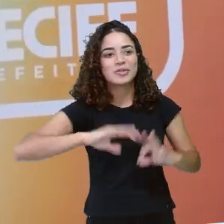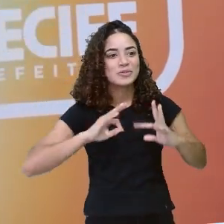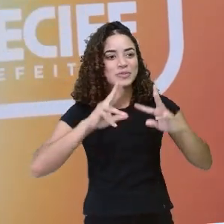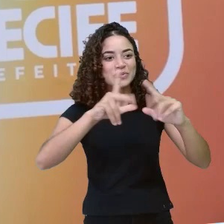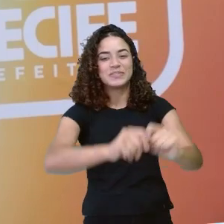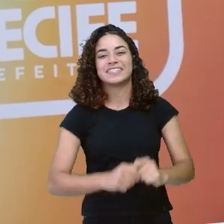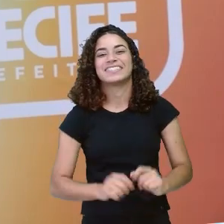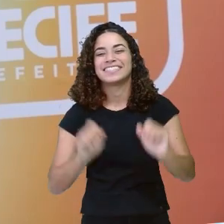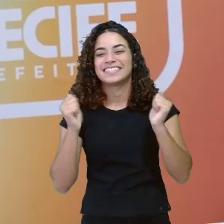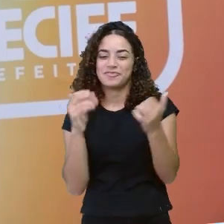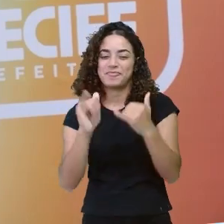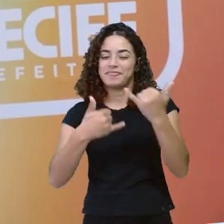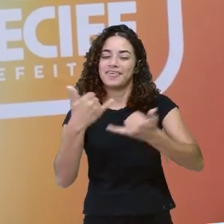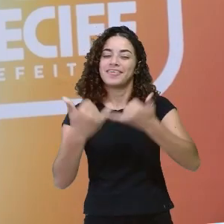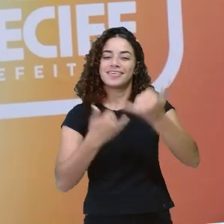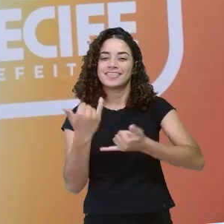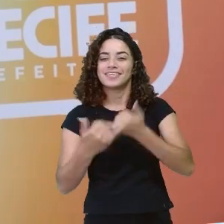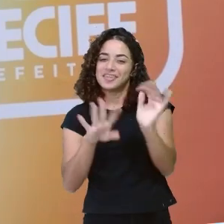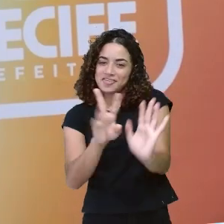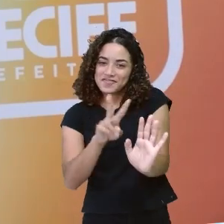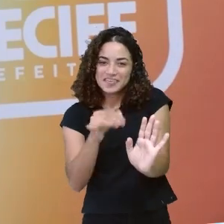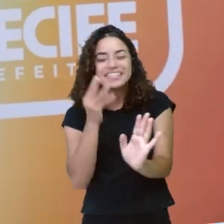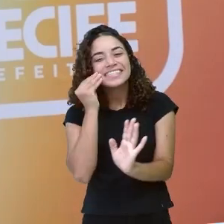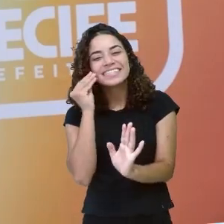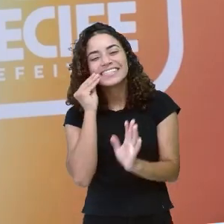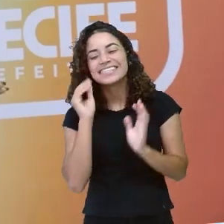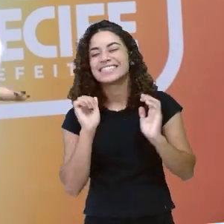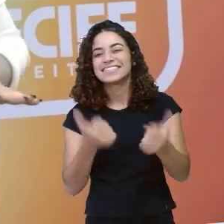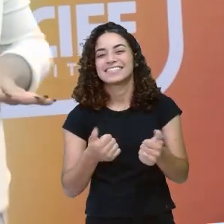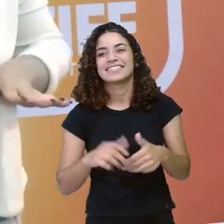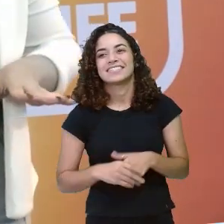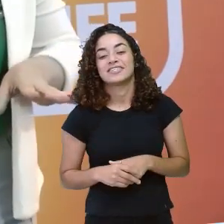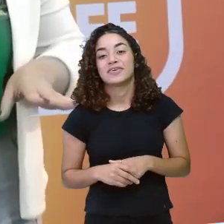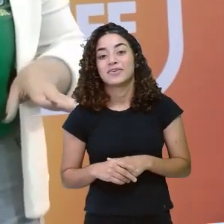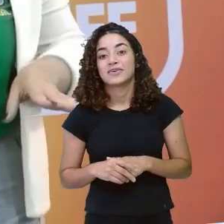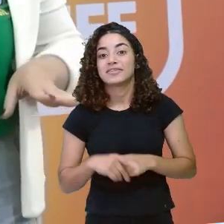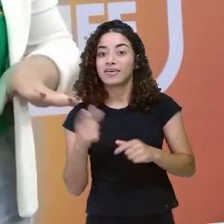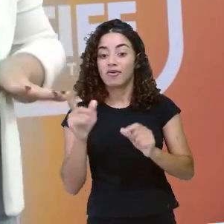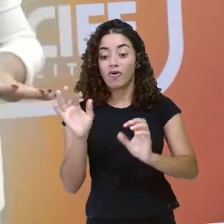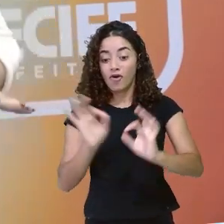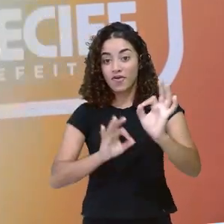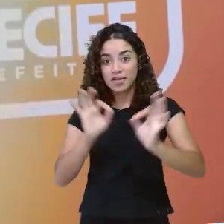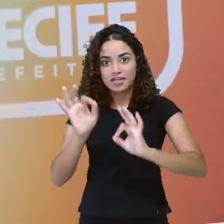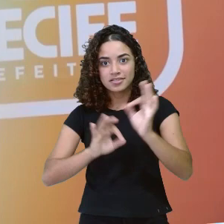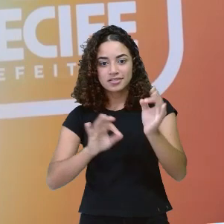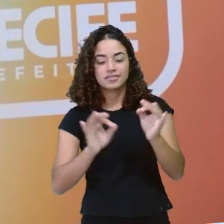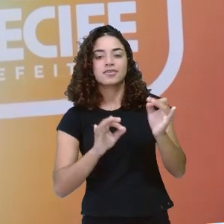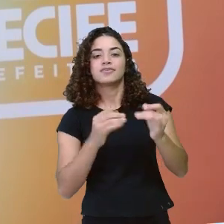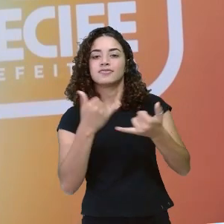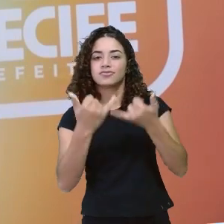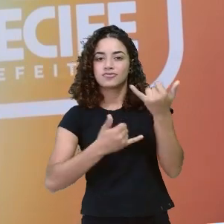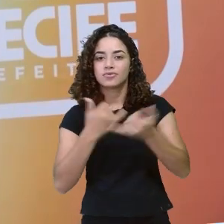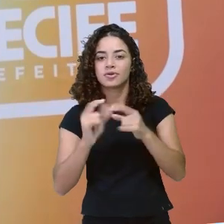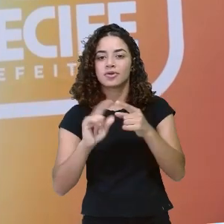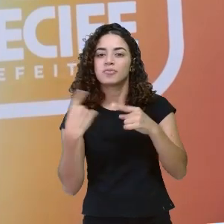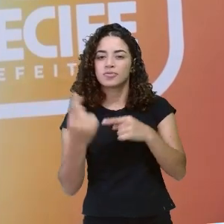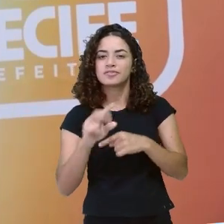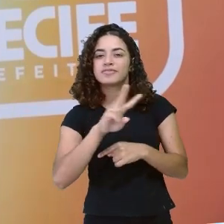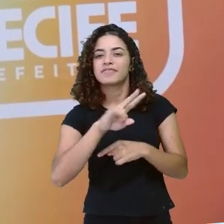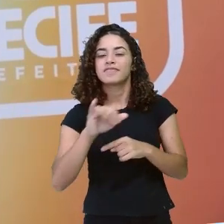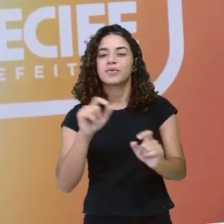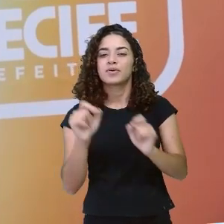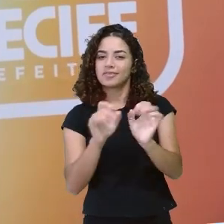colegas aí. Brincadeira, gente, a gente vai tentar, tá certo? Então, a produção tá aqui arrumando o jogo, enquanto você aí já vai